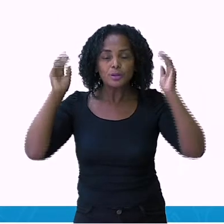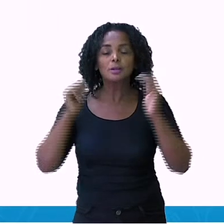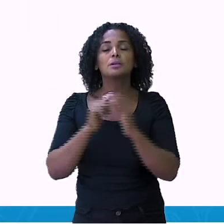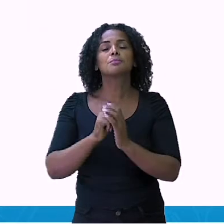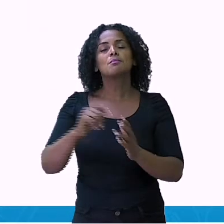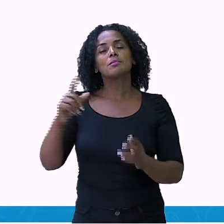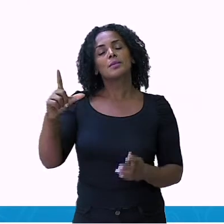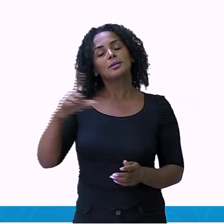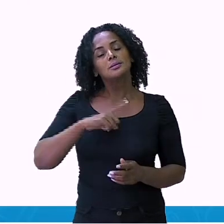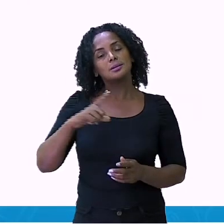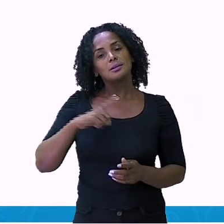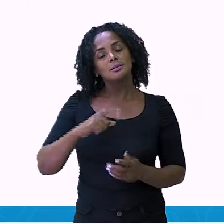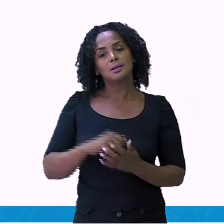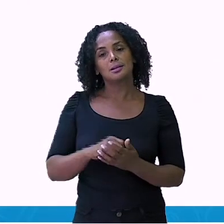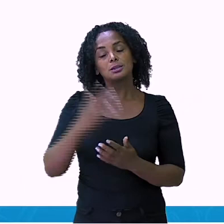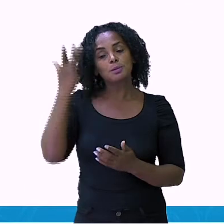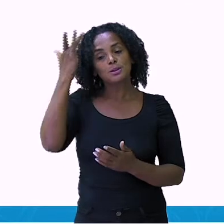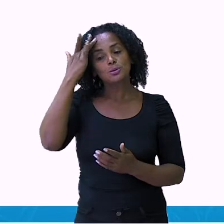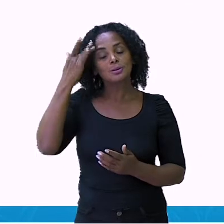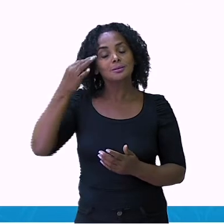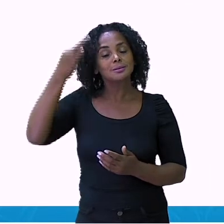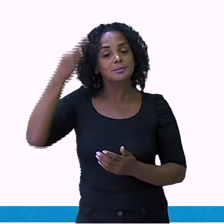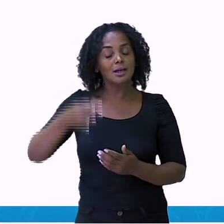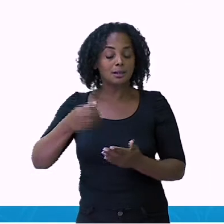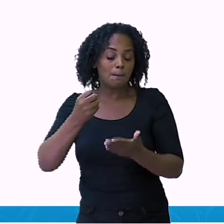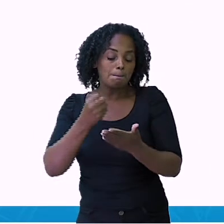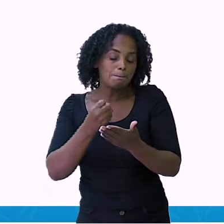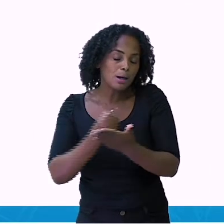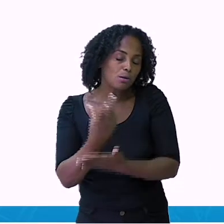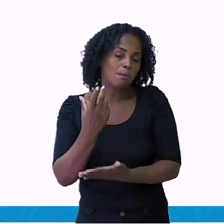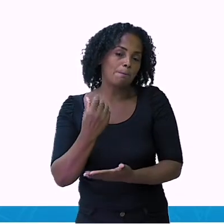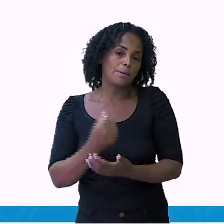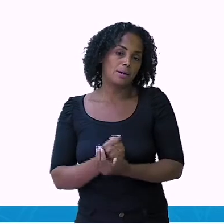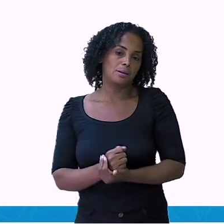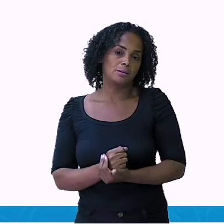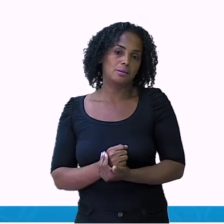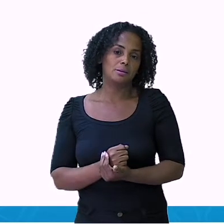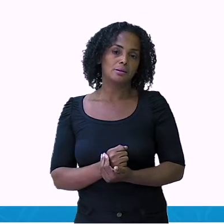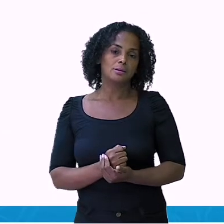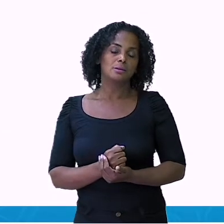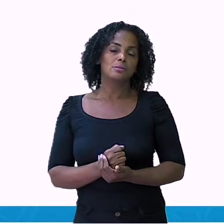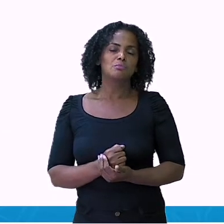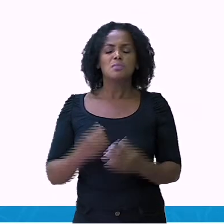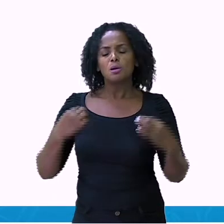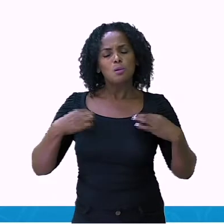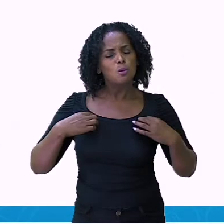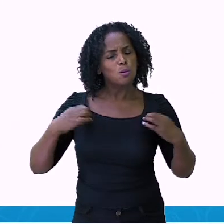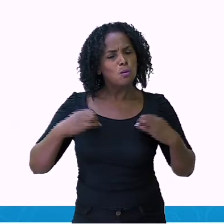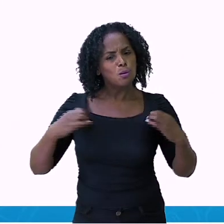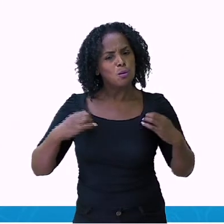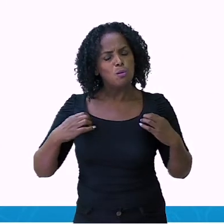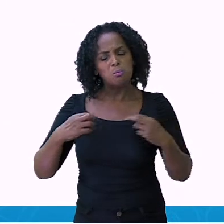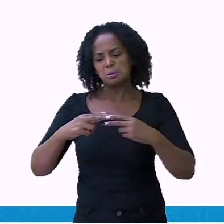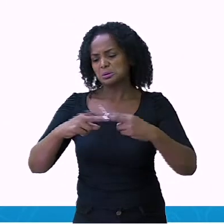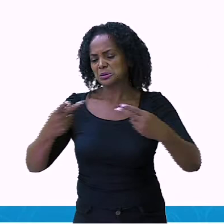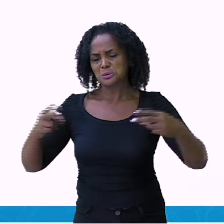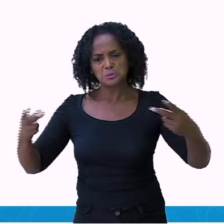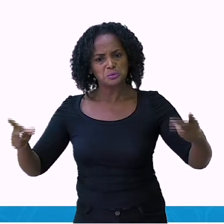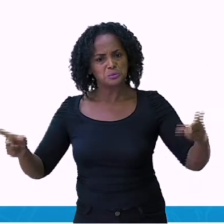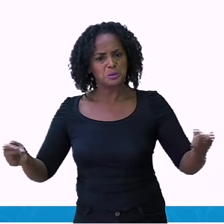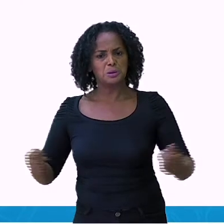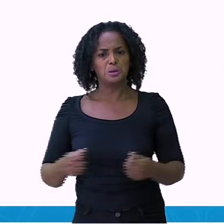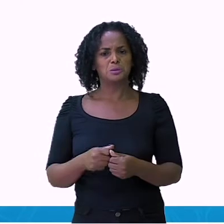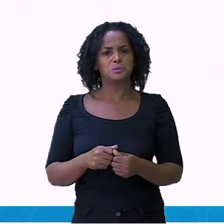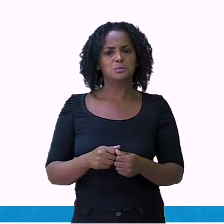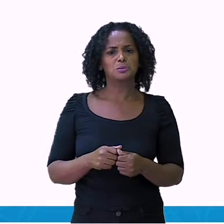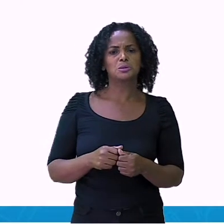conversa com o seu cliente, e aí vai começar o quê? Aquele ciclo do comércio. roupas diferenciadas. Aqui nessa